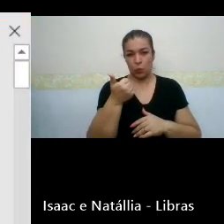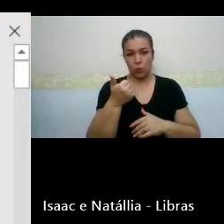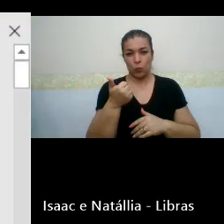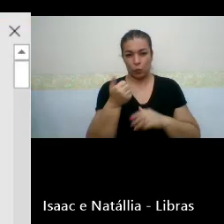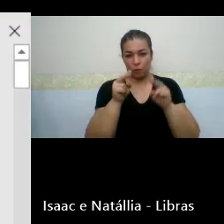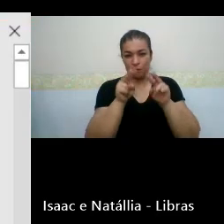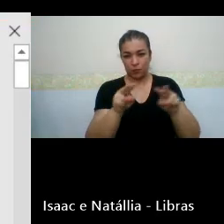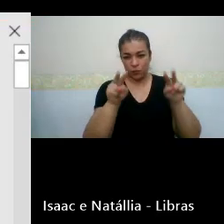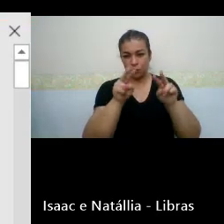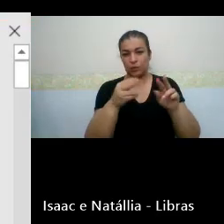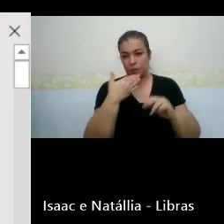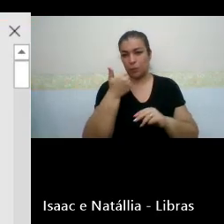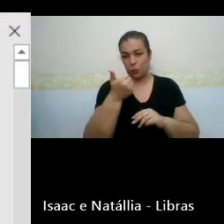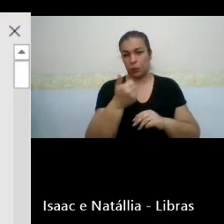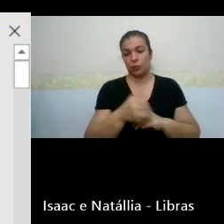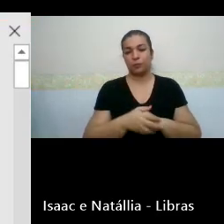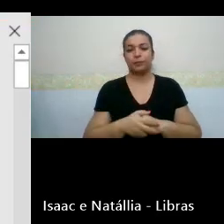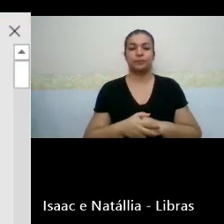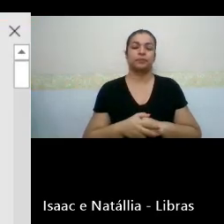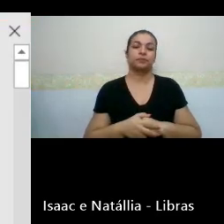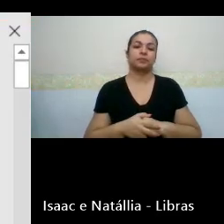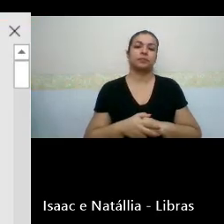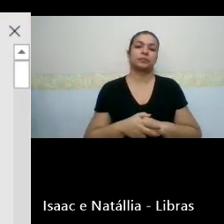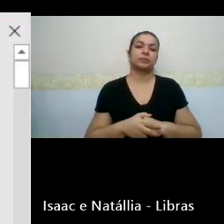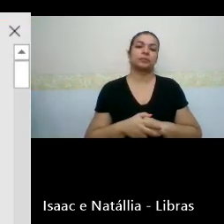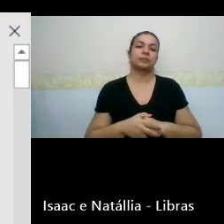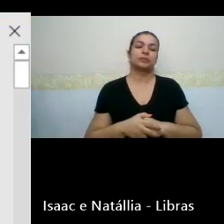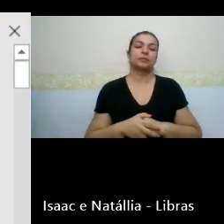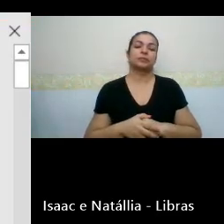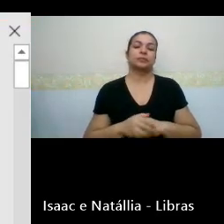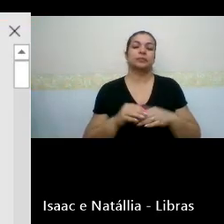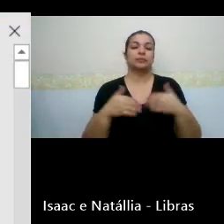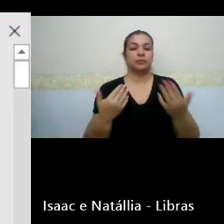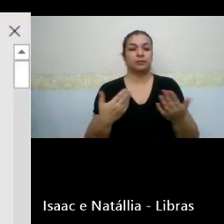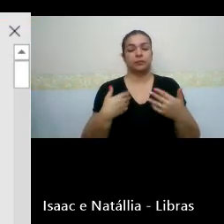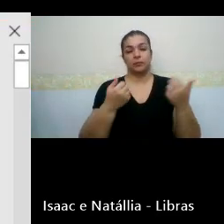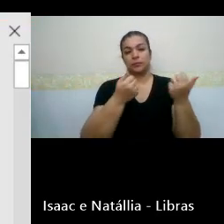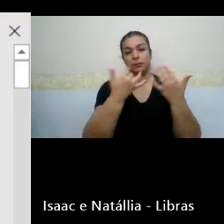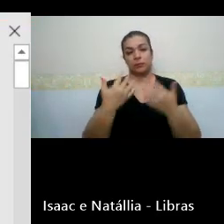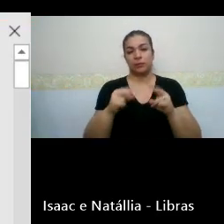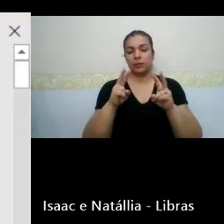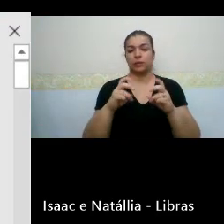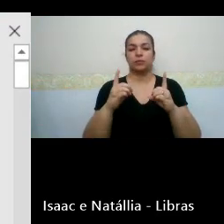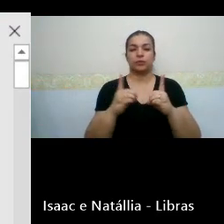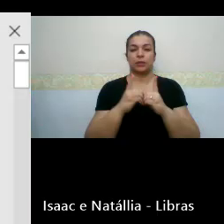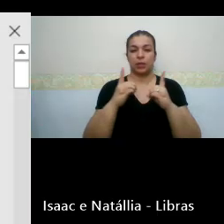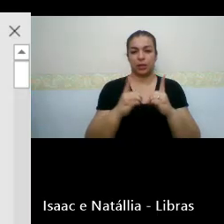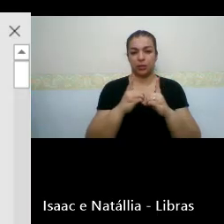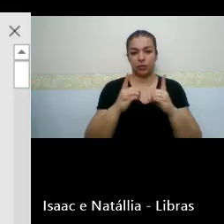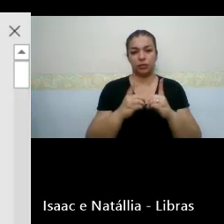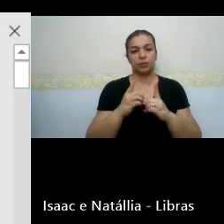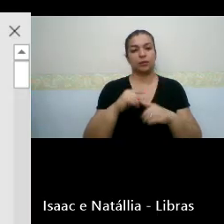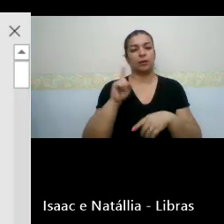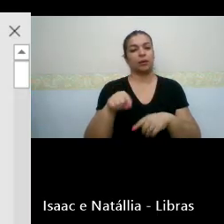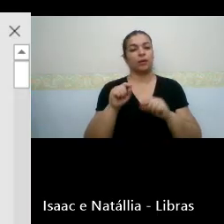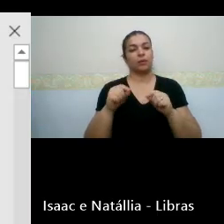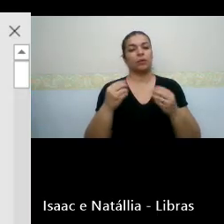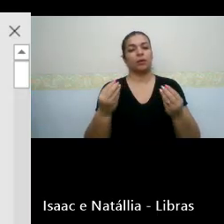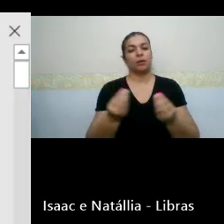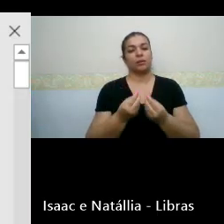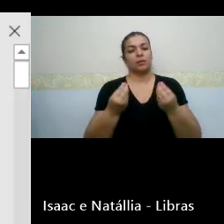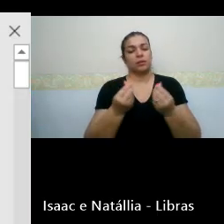né? Bom, falar de didática, gente, é a essência dos